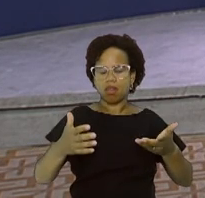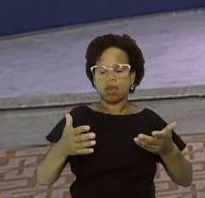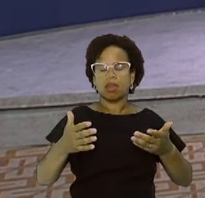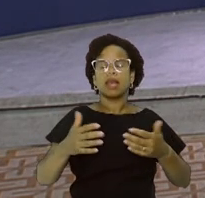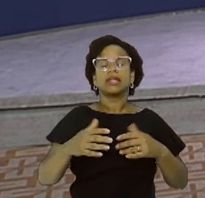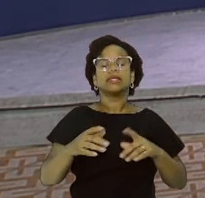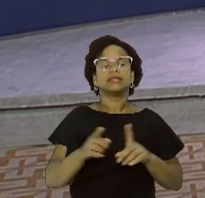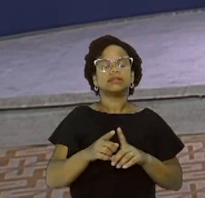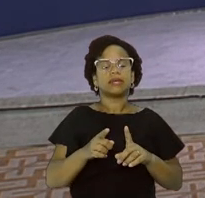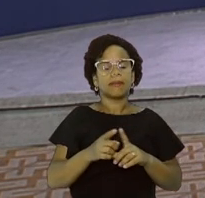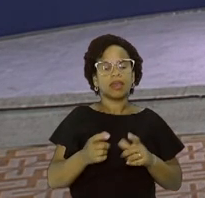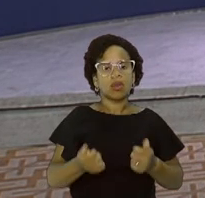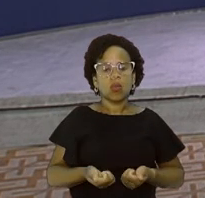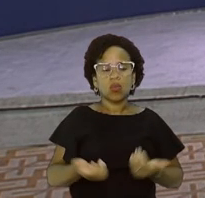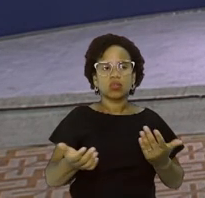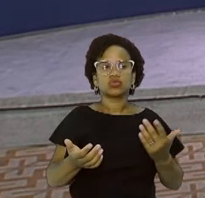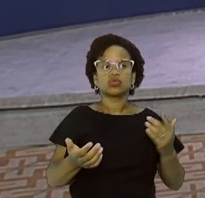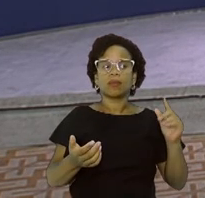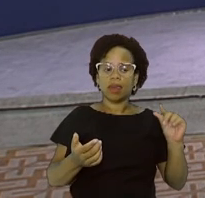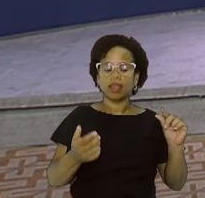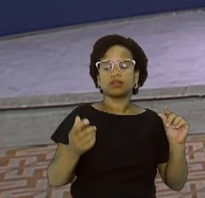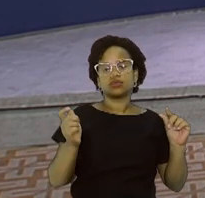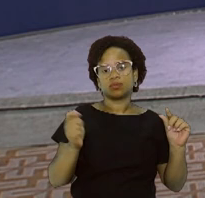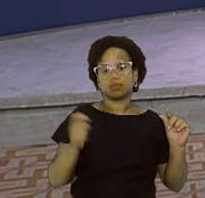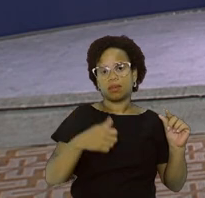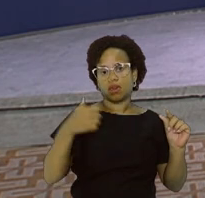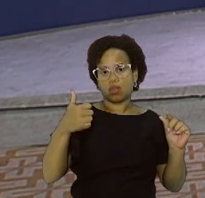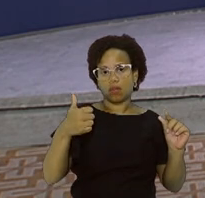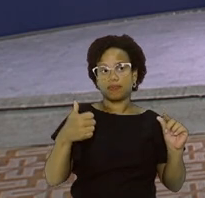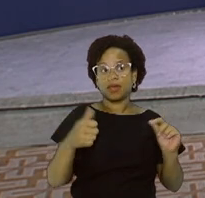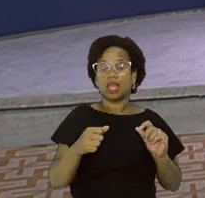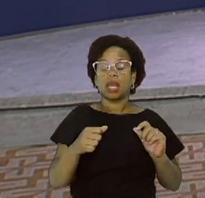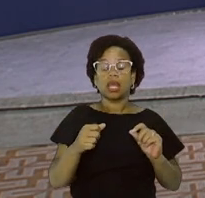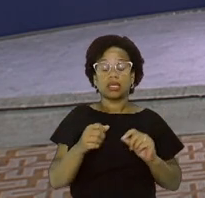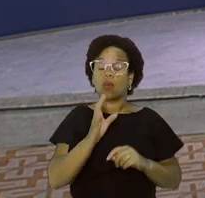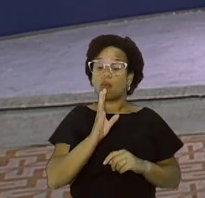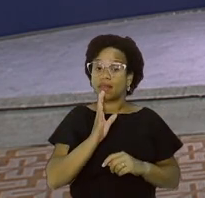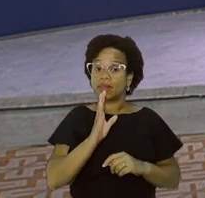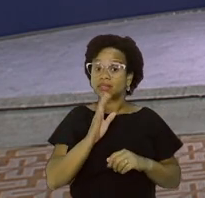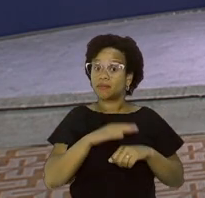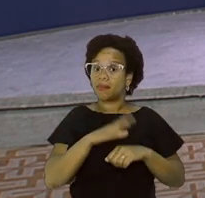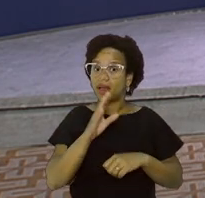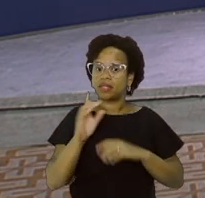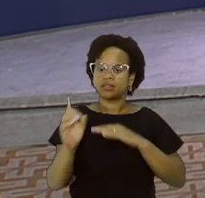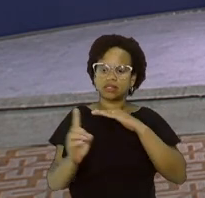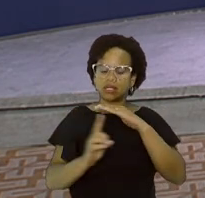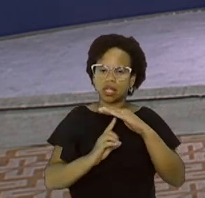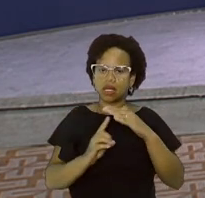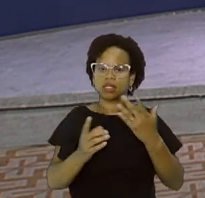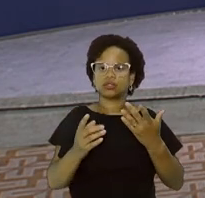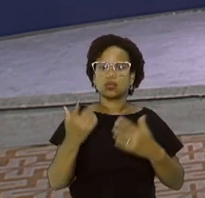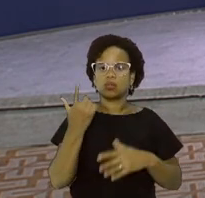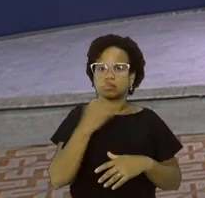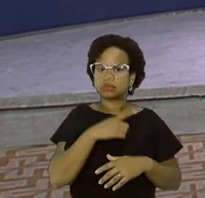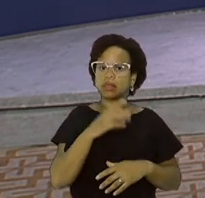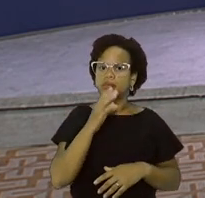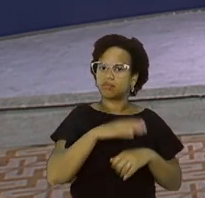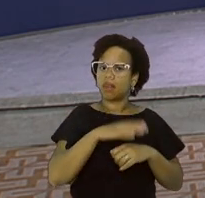com que as empresas conheçam mais seus clientes entrega essa essa demanda de ser rápido e